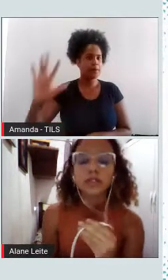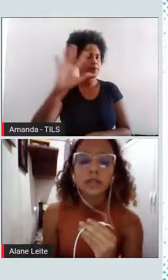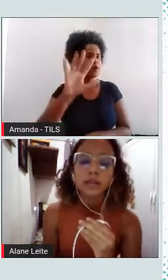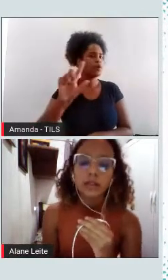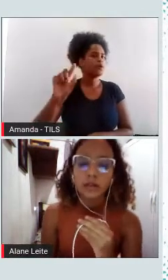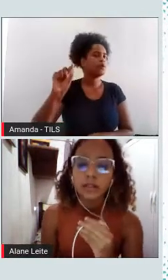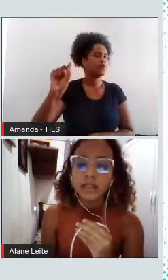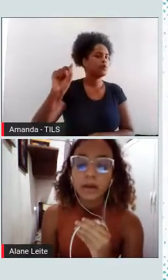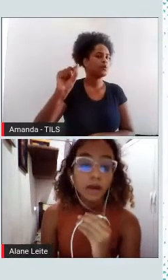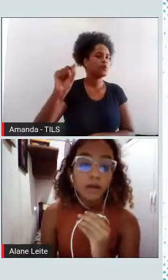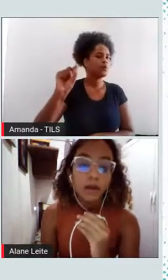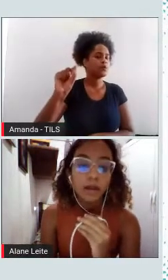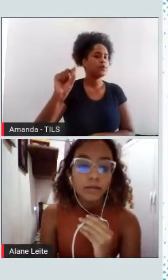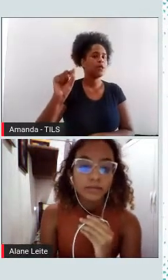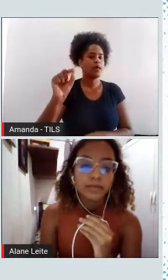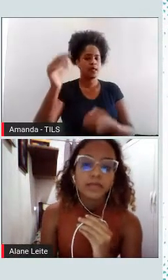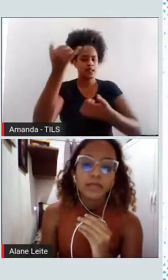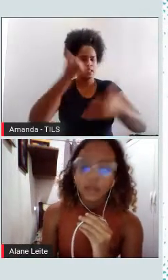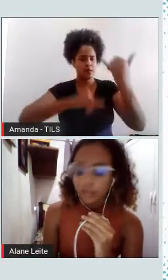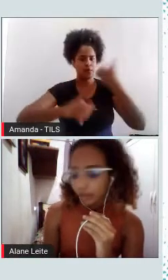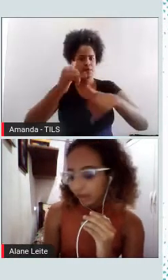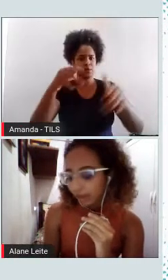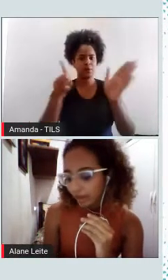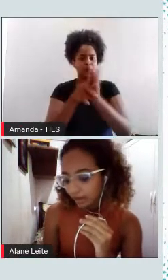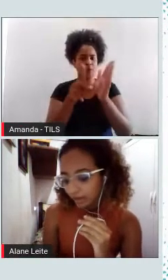de um dos laboratórios da Coca-Cola.